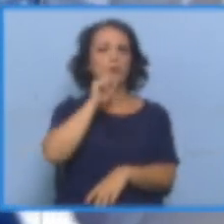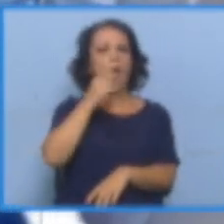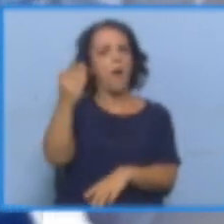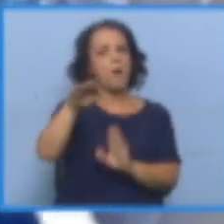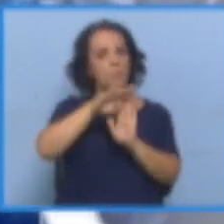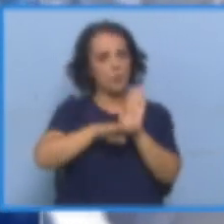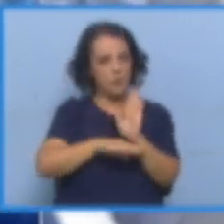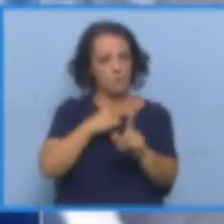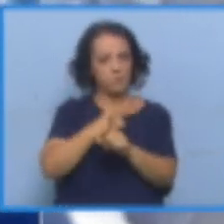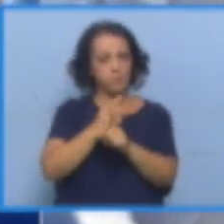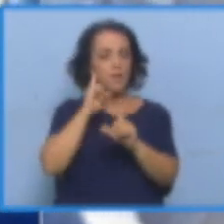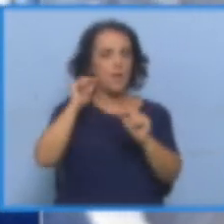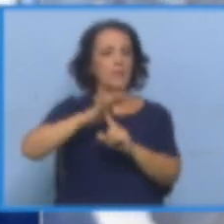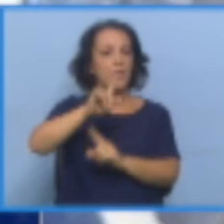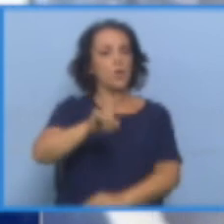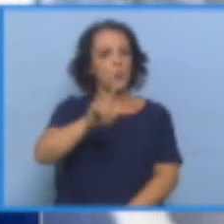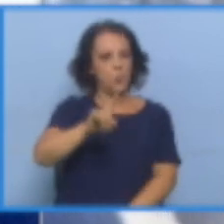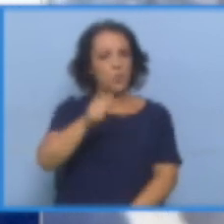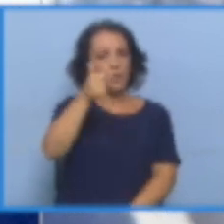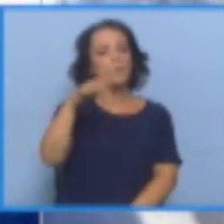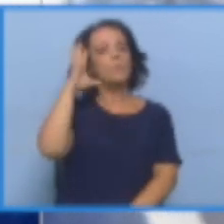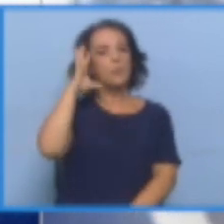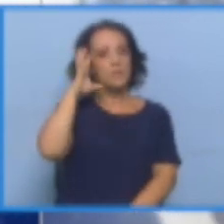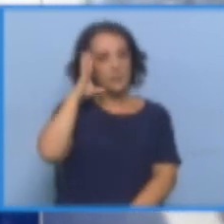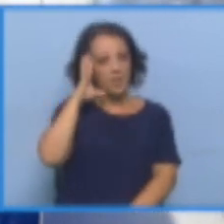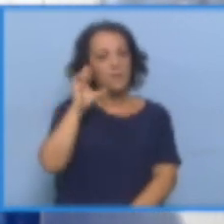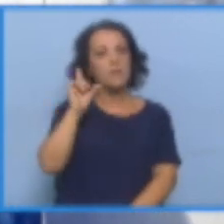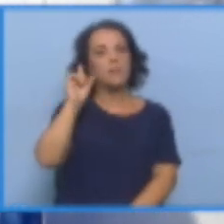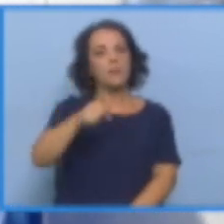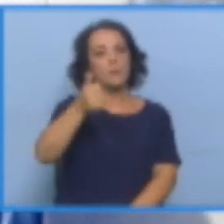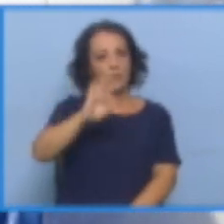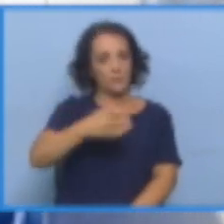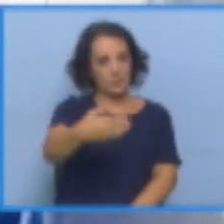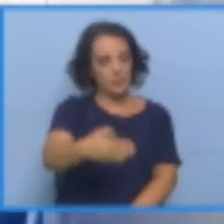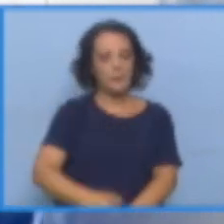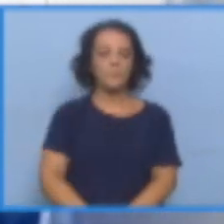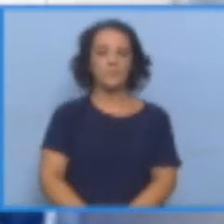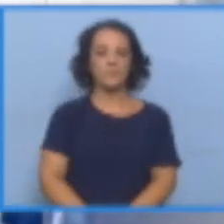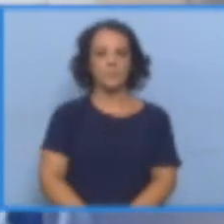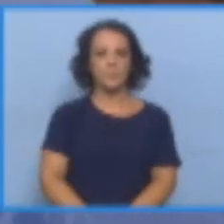programa Eclésia na Antena 1. Tenha então uma muito boa tarde, tenha também um bom fim de semana.